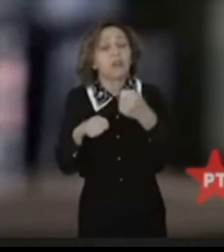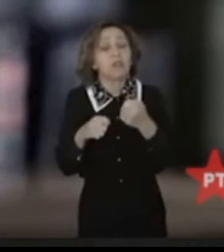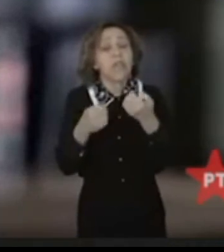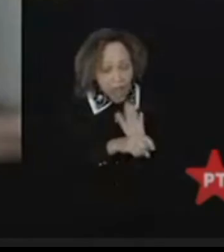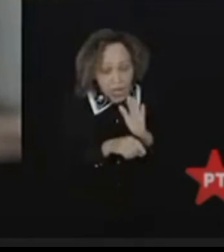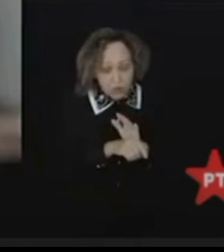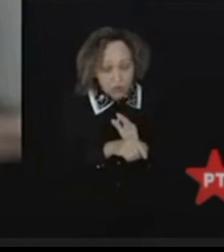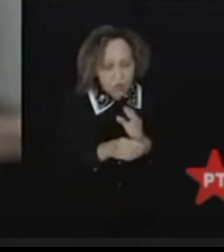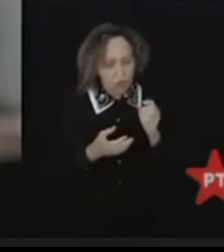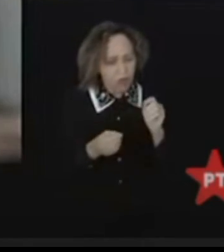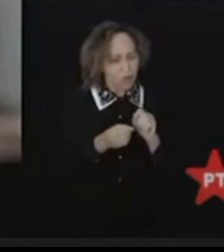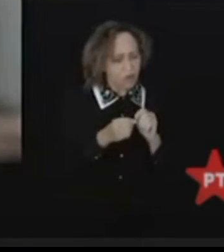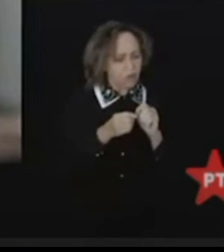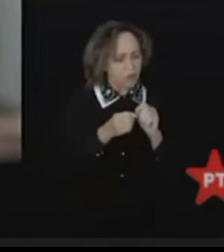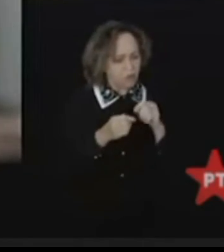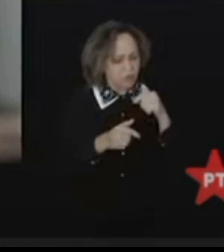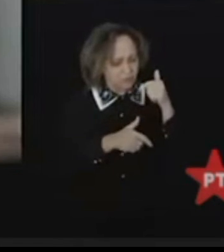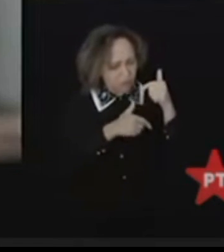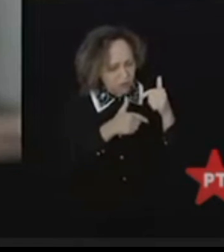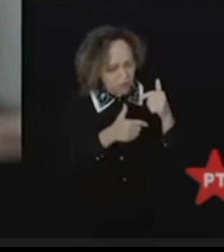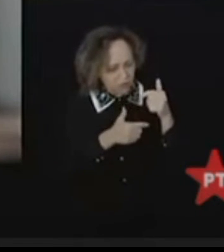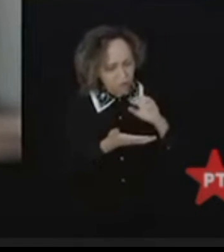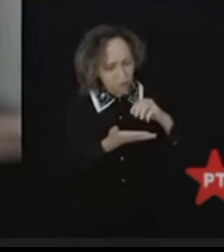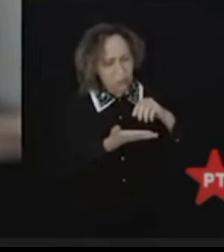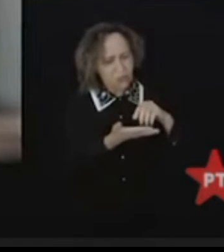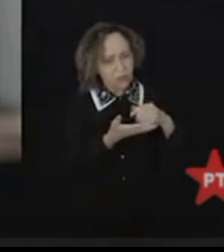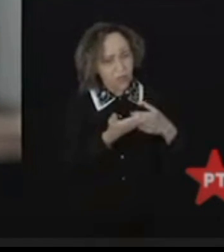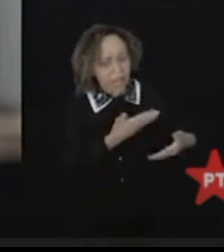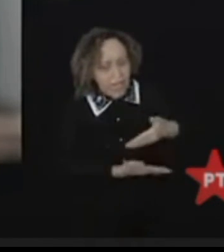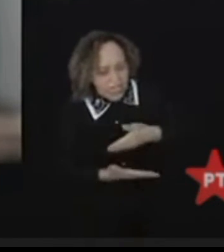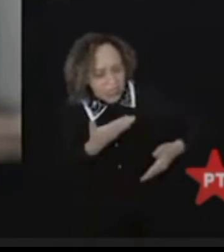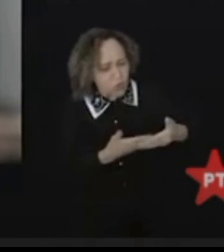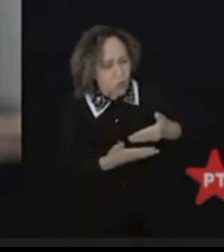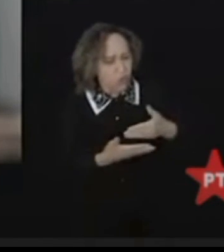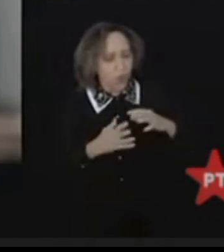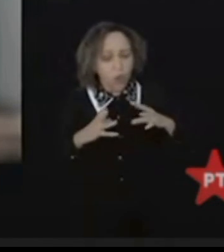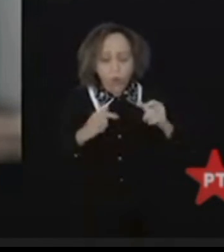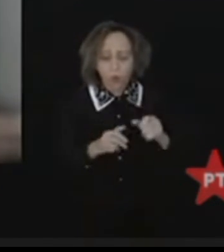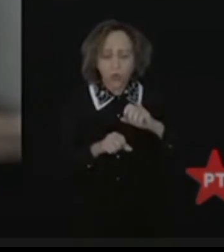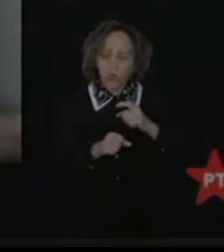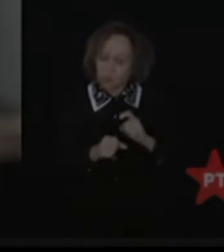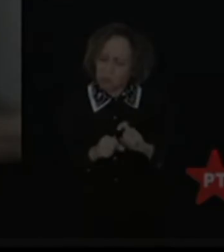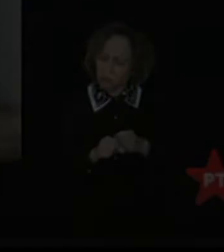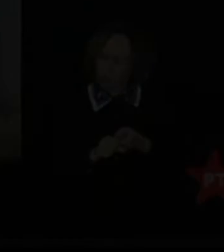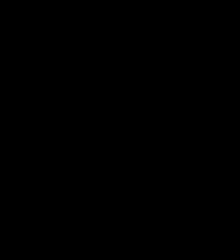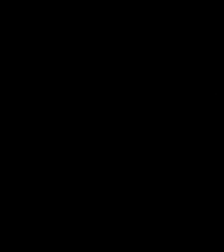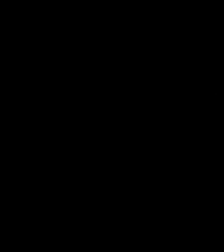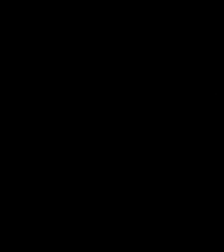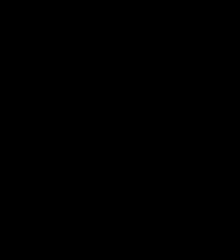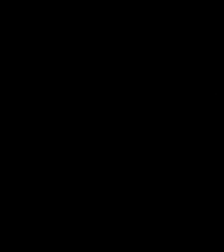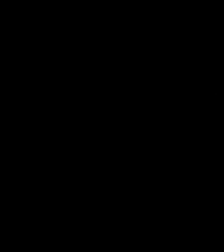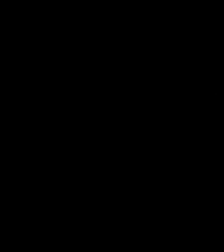a exclusão. Então, é isso que nós vamos fazer no Brasil e o mercado vai me agradecer. O que nós temos...